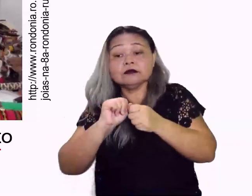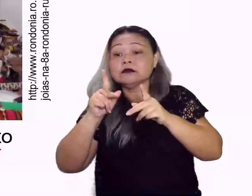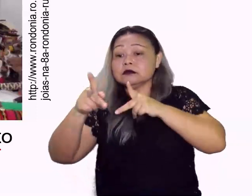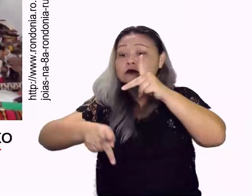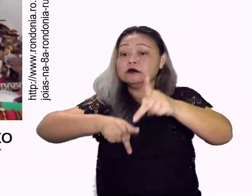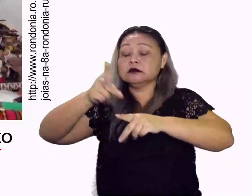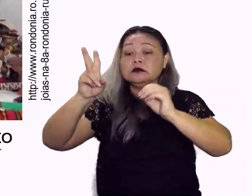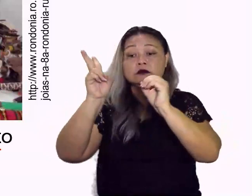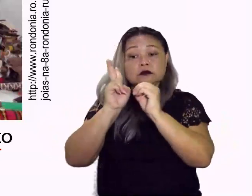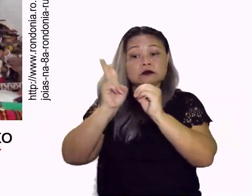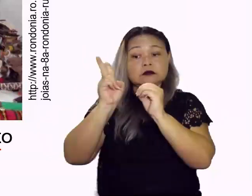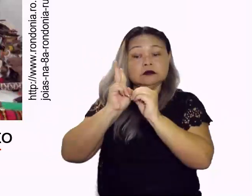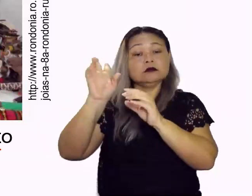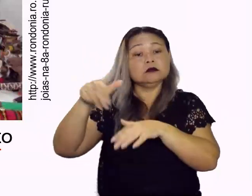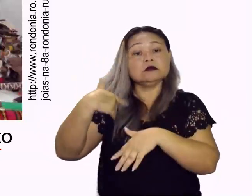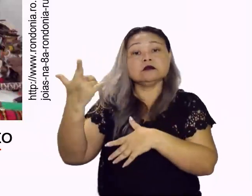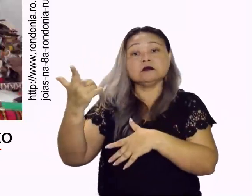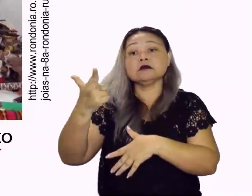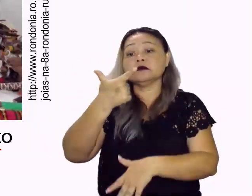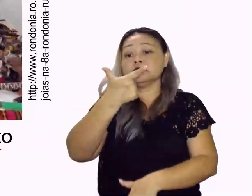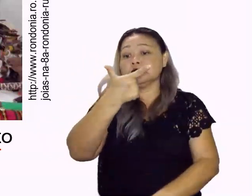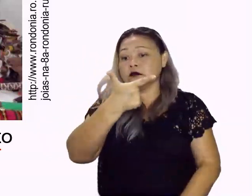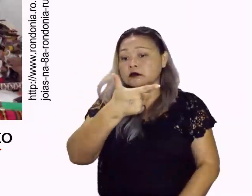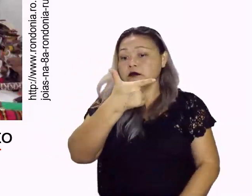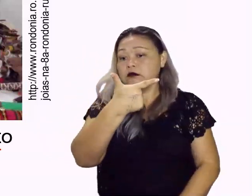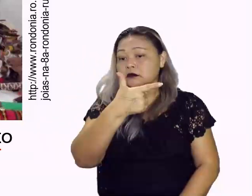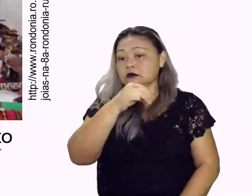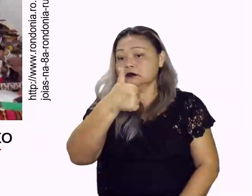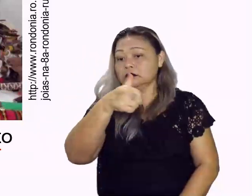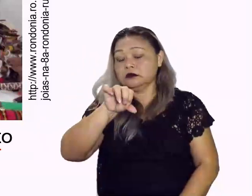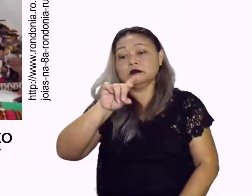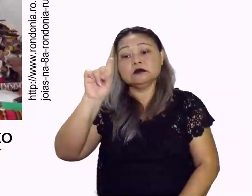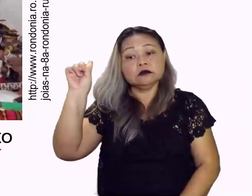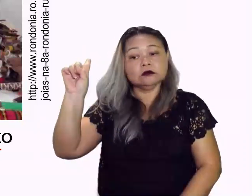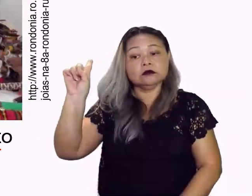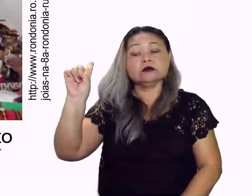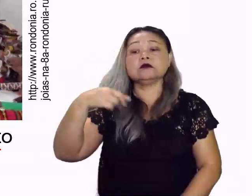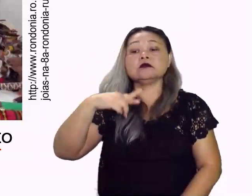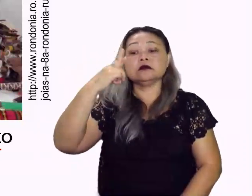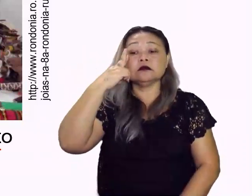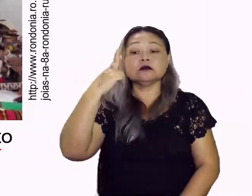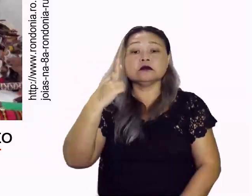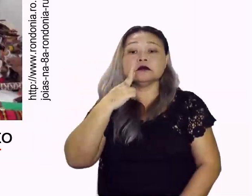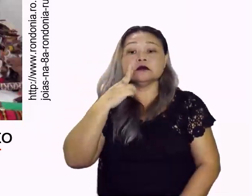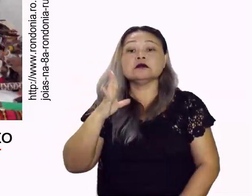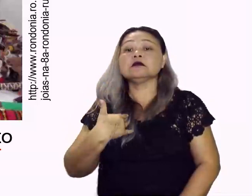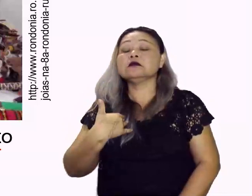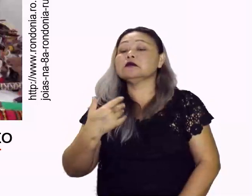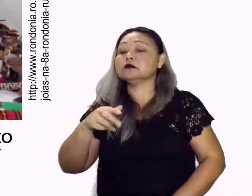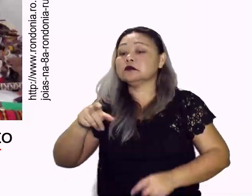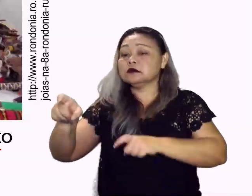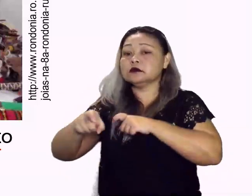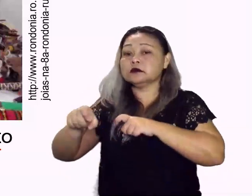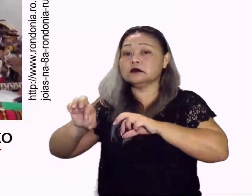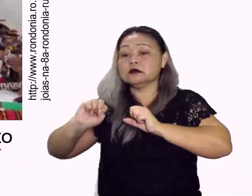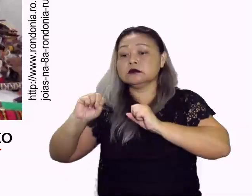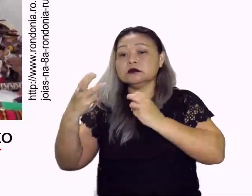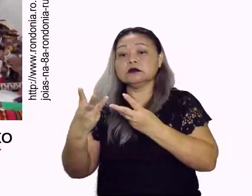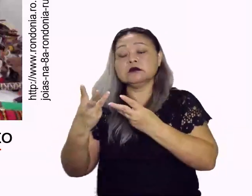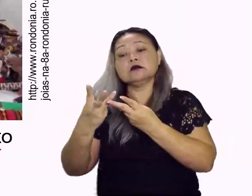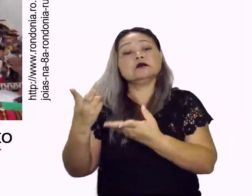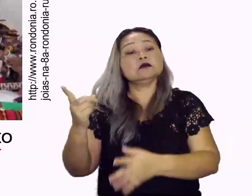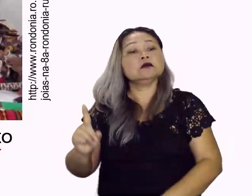indígenas. Isso é no estado de Rondônia. Isso aqui foi em 2019, ok? Rondônia Rural Show. O ano passado não teve, nem esse ano